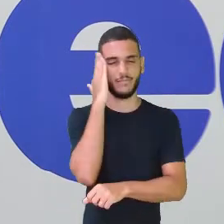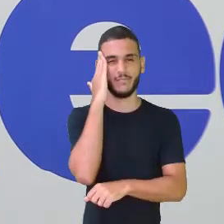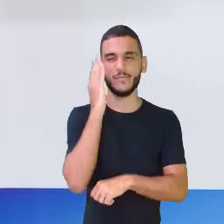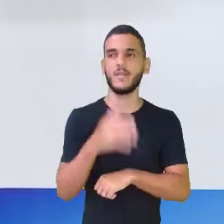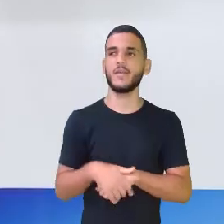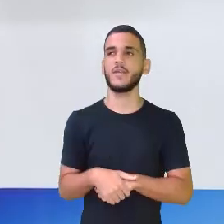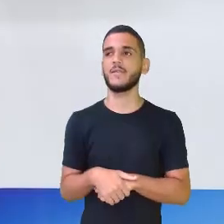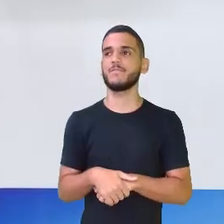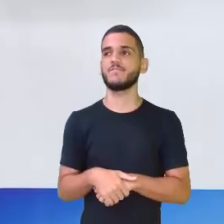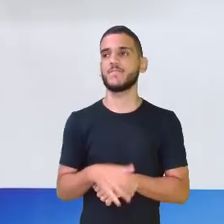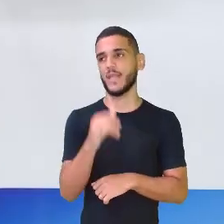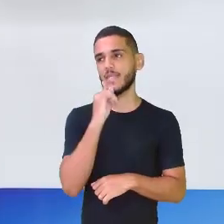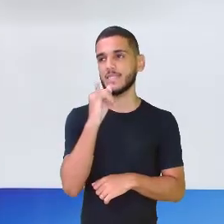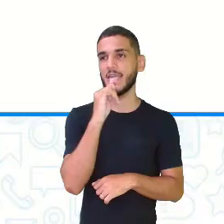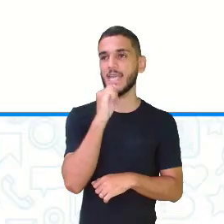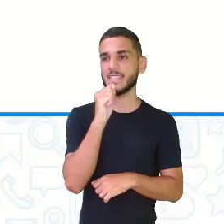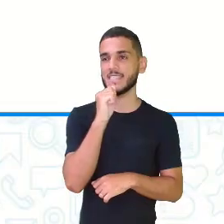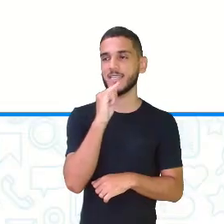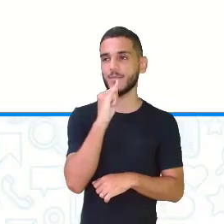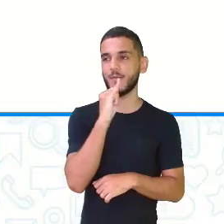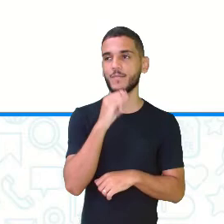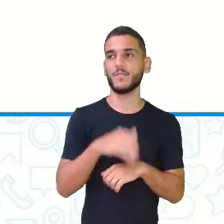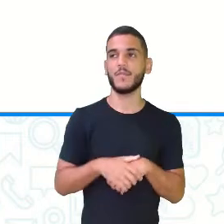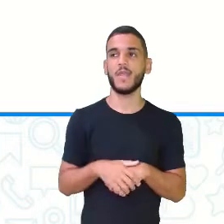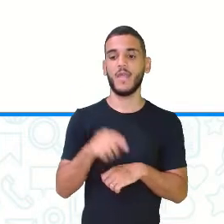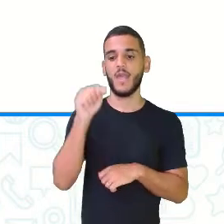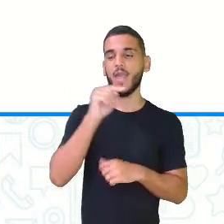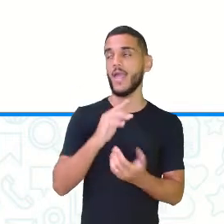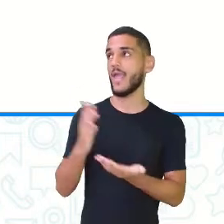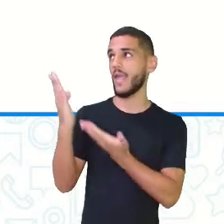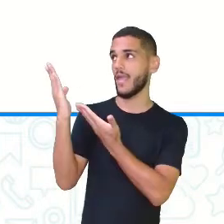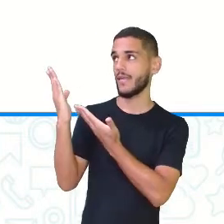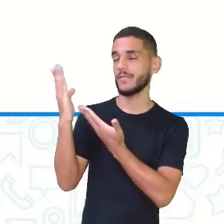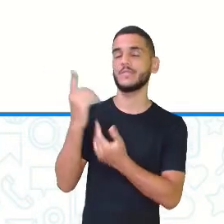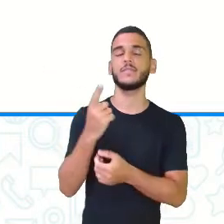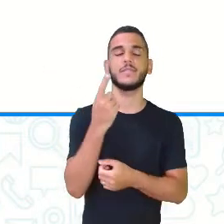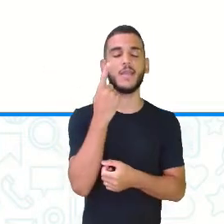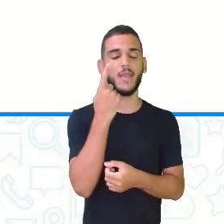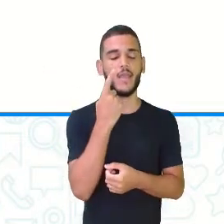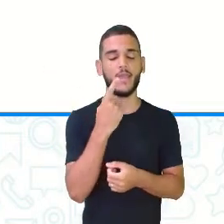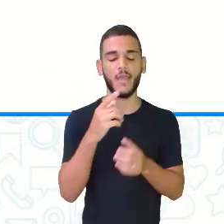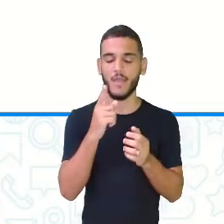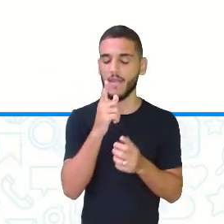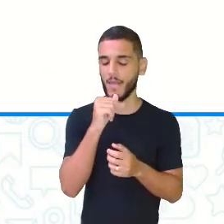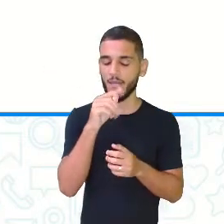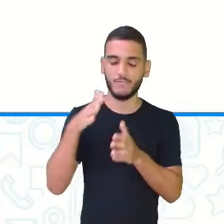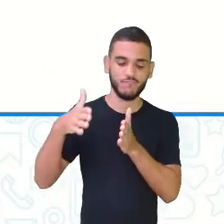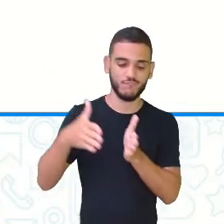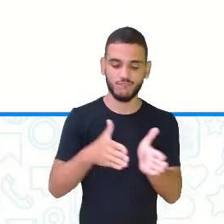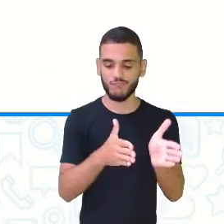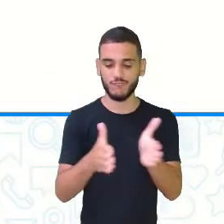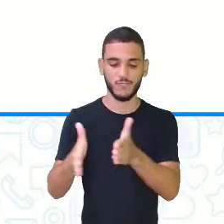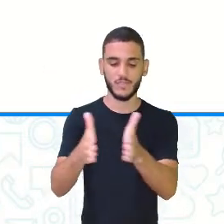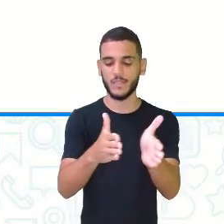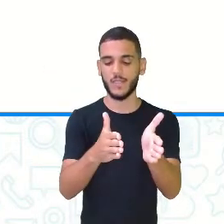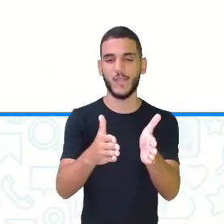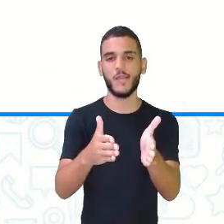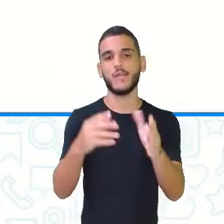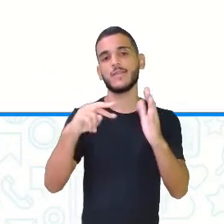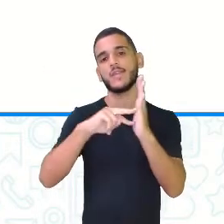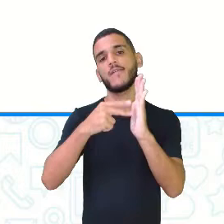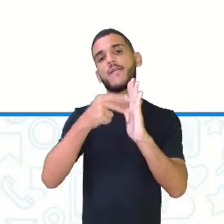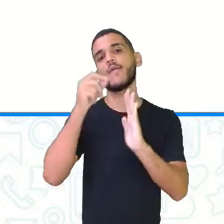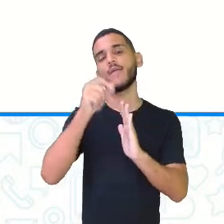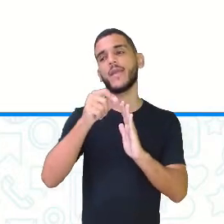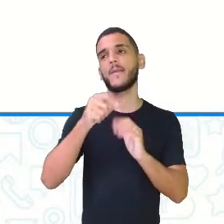está vendo, com esse riozinho aqui, né? Que ele Isso. já remete à natureza e eu posso caracterizar ela já como uma paisagem